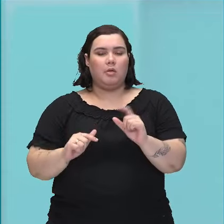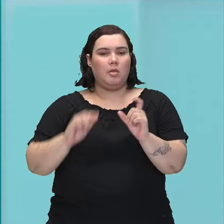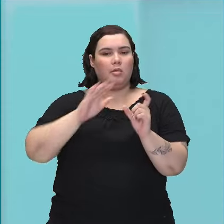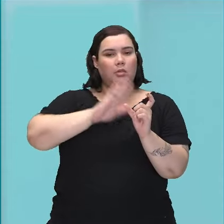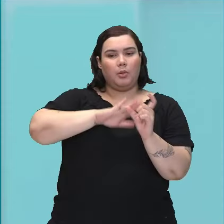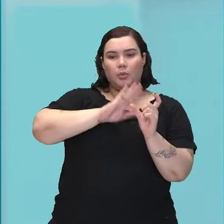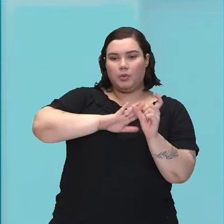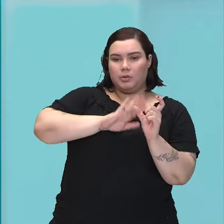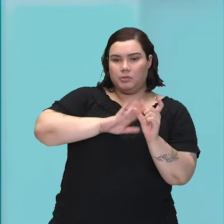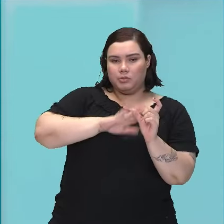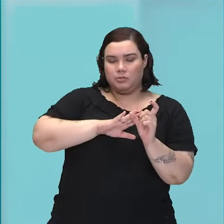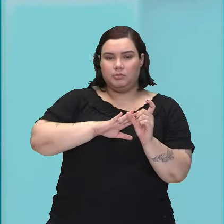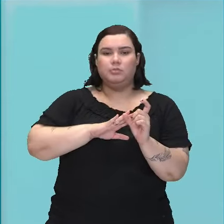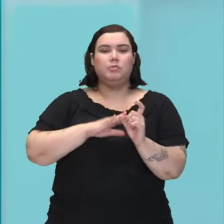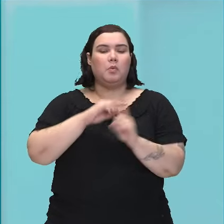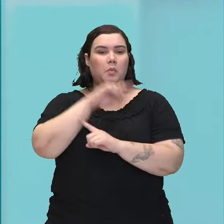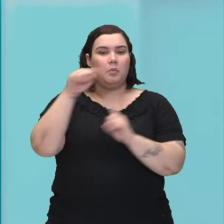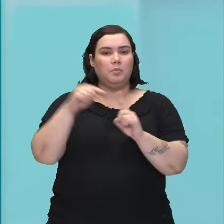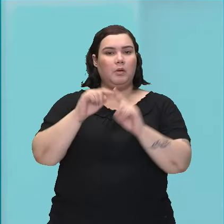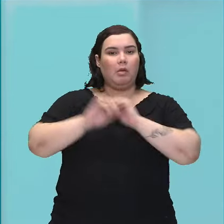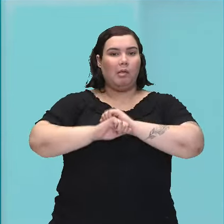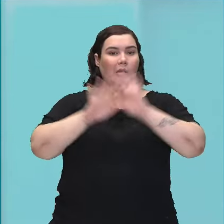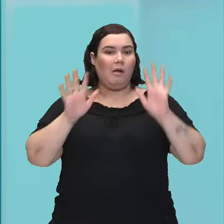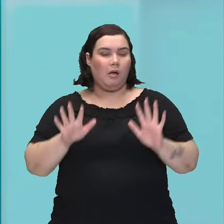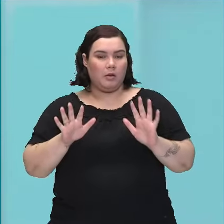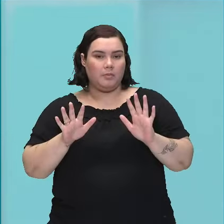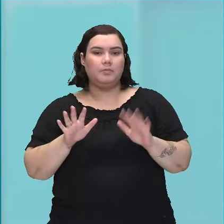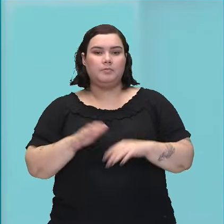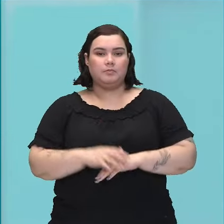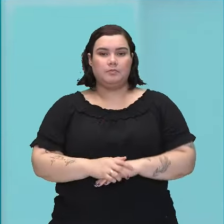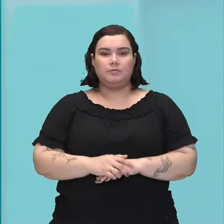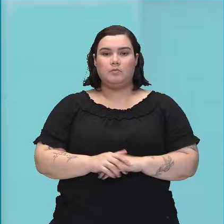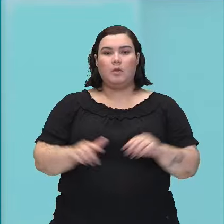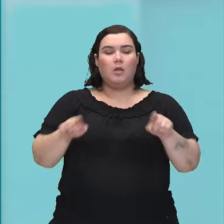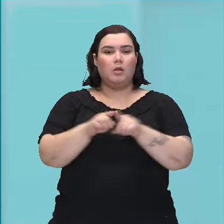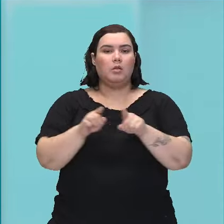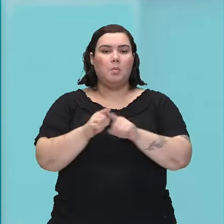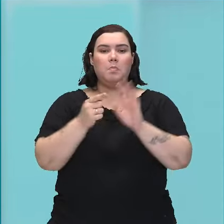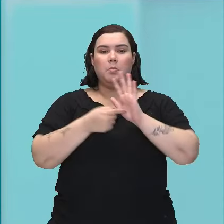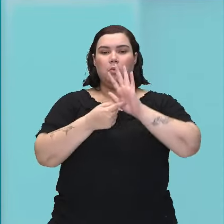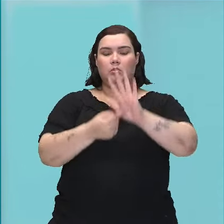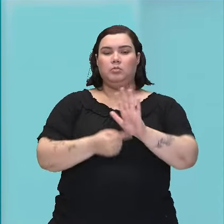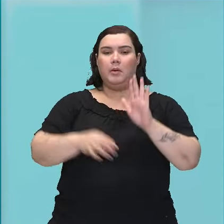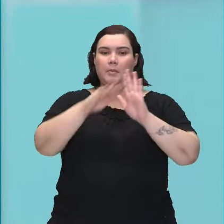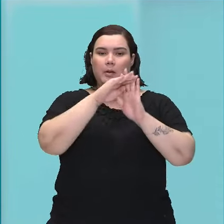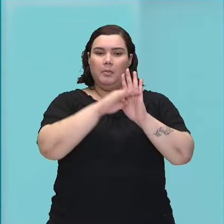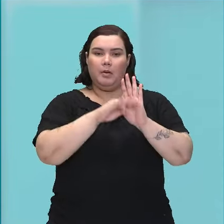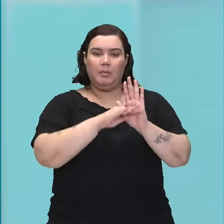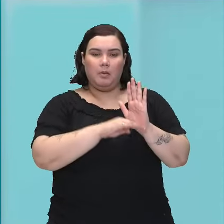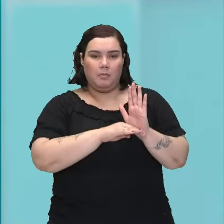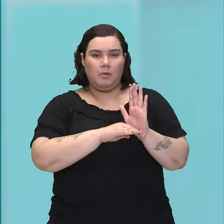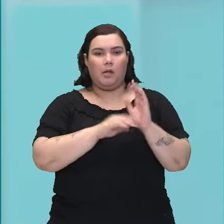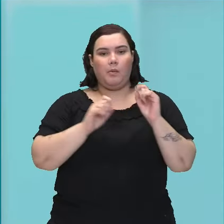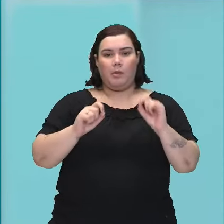linguagem mais objetiva e também traz os fatos do